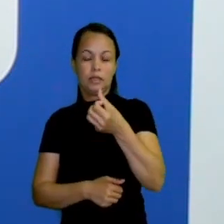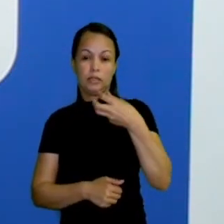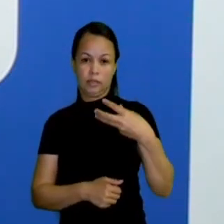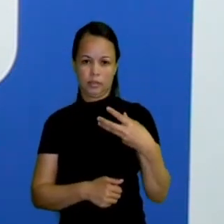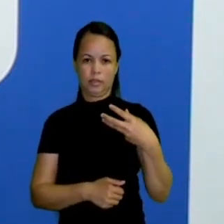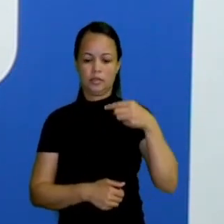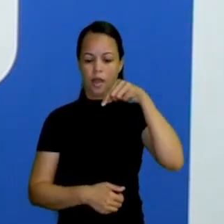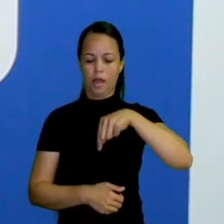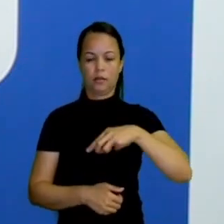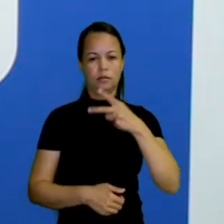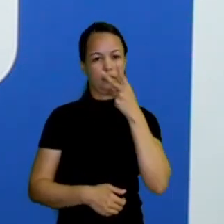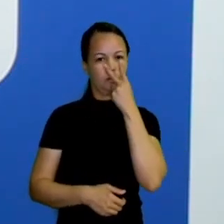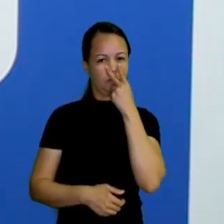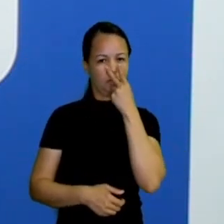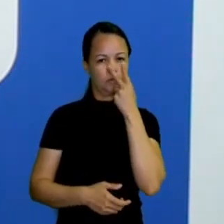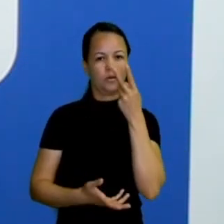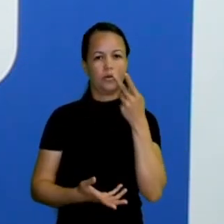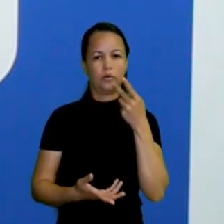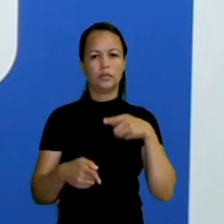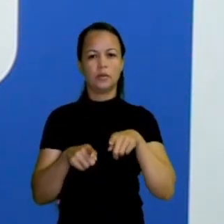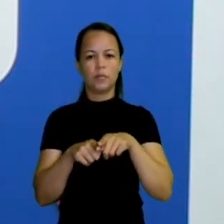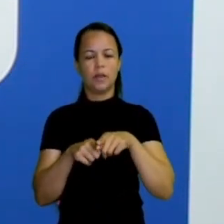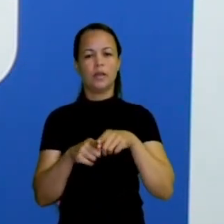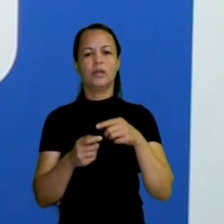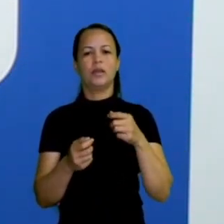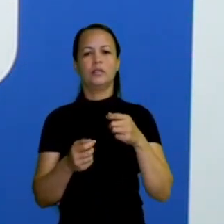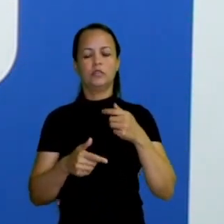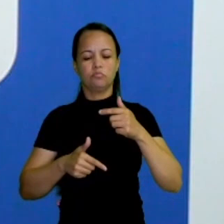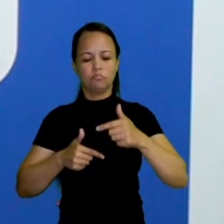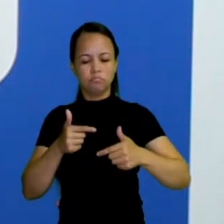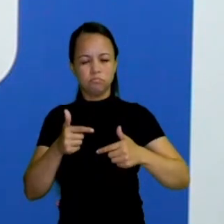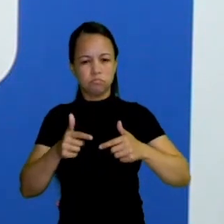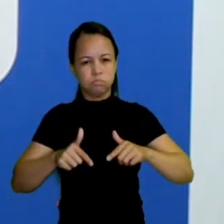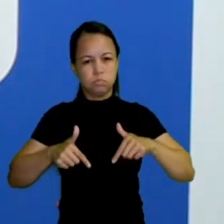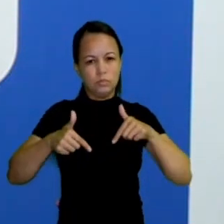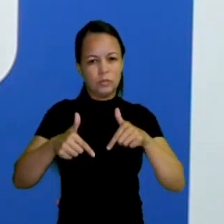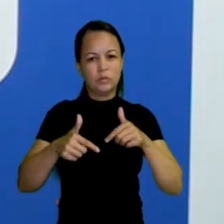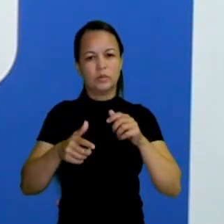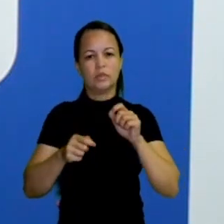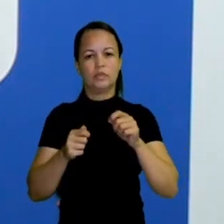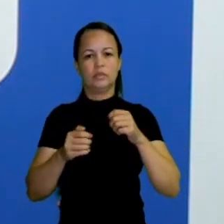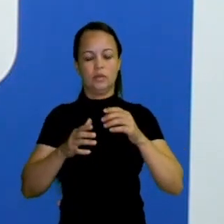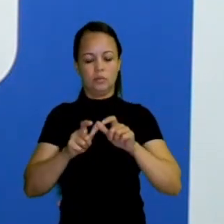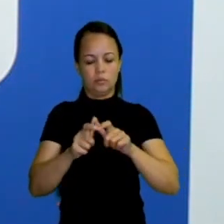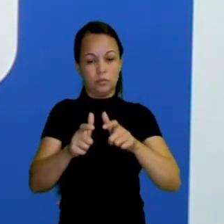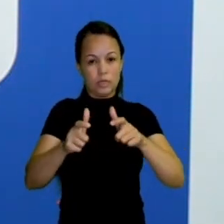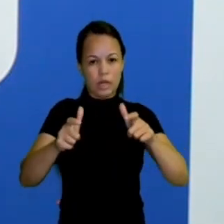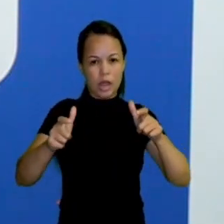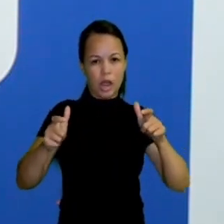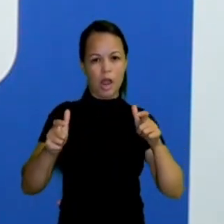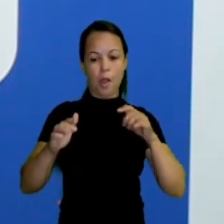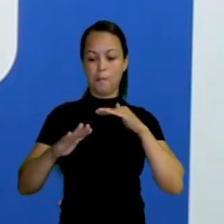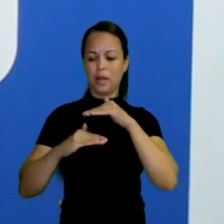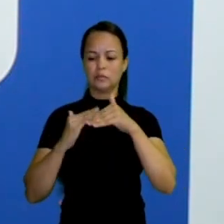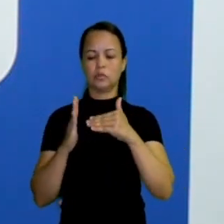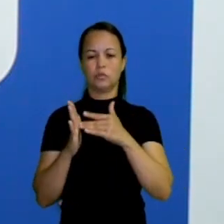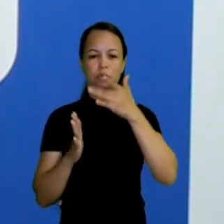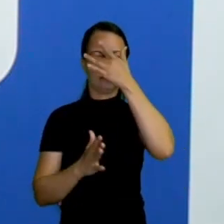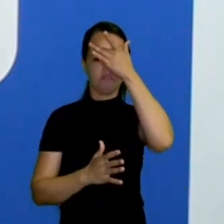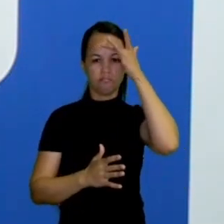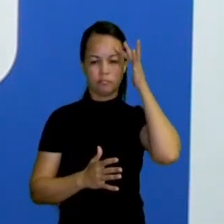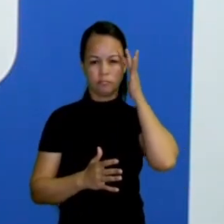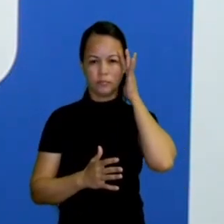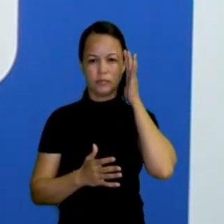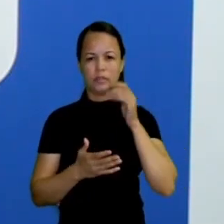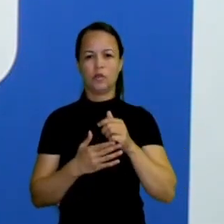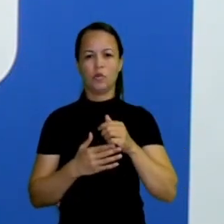no nosso município. A luta é para que a gente consiga abranger essa vacinação para todas as pessoas,